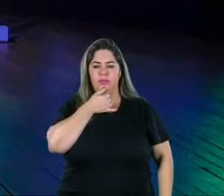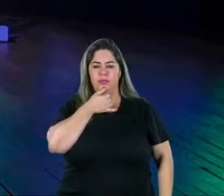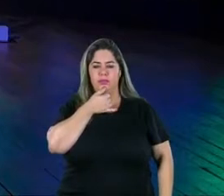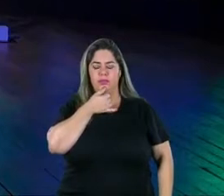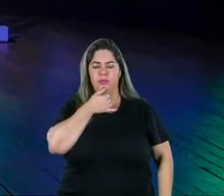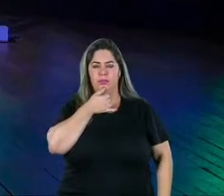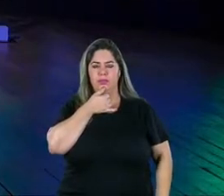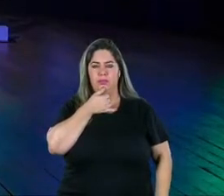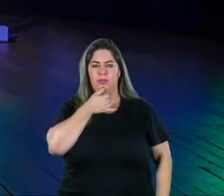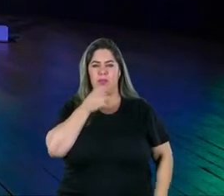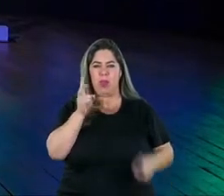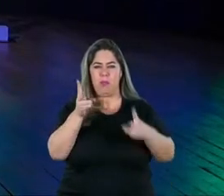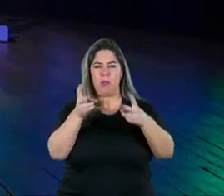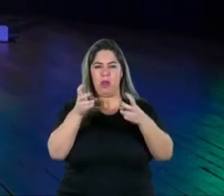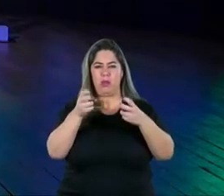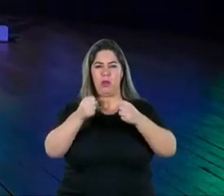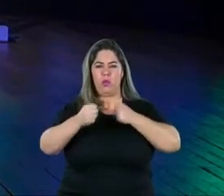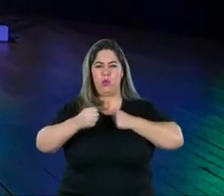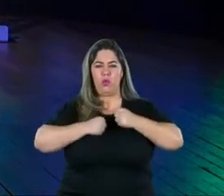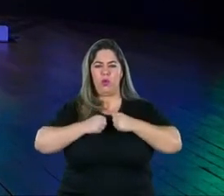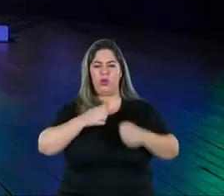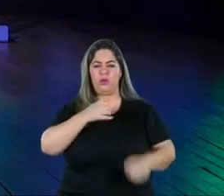do gorila.